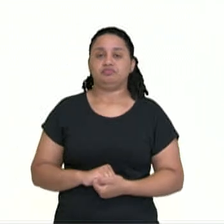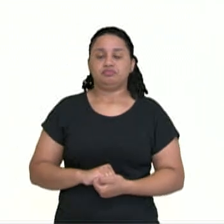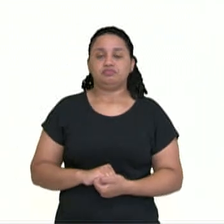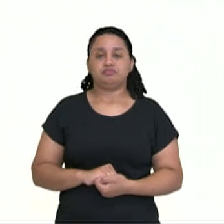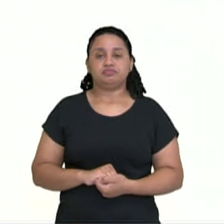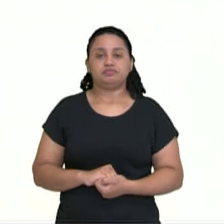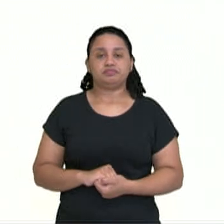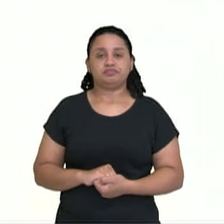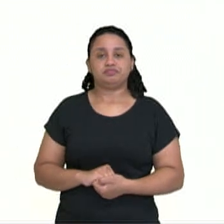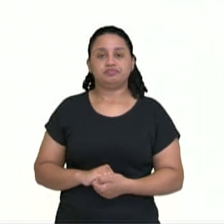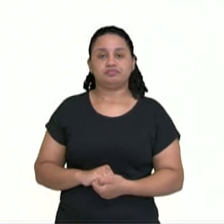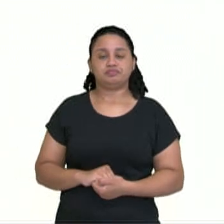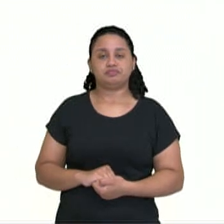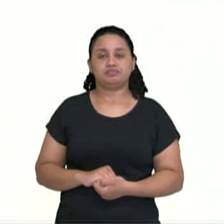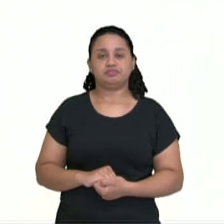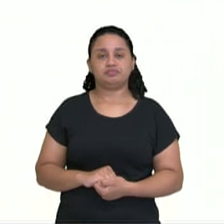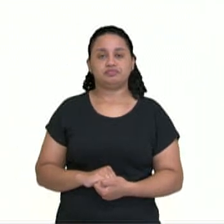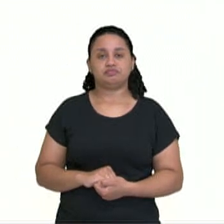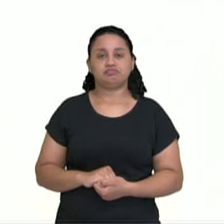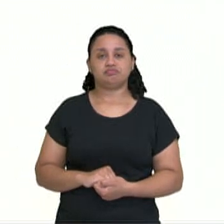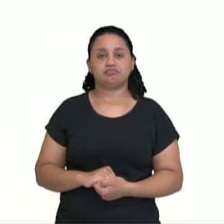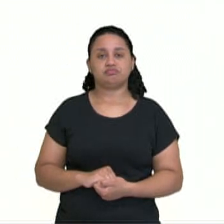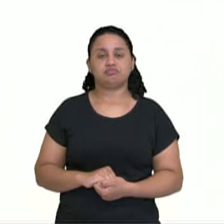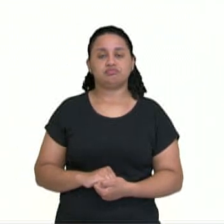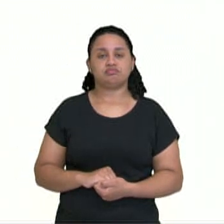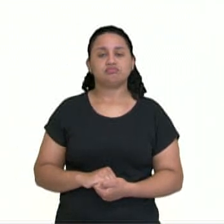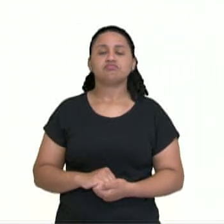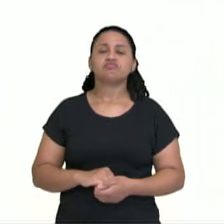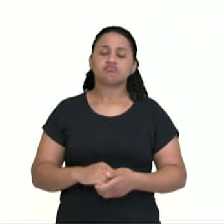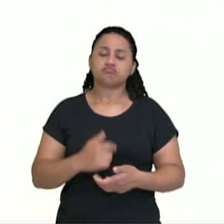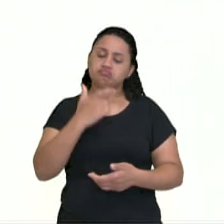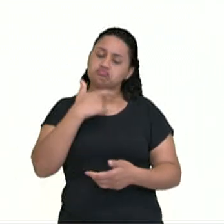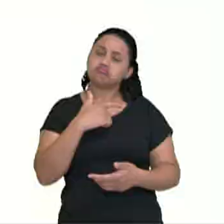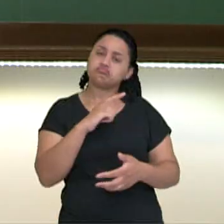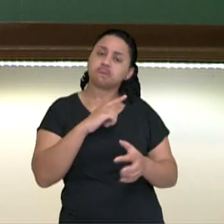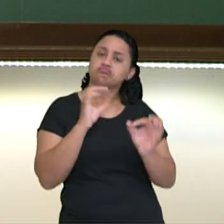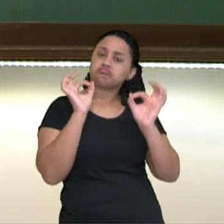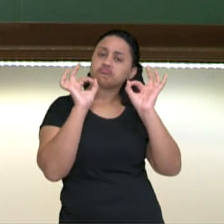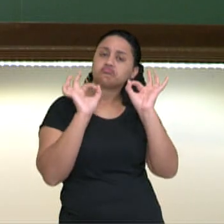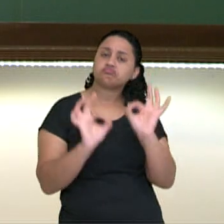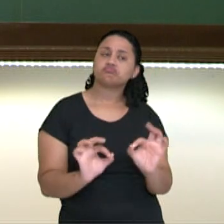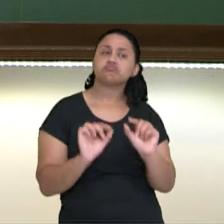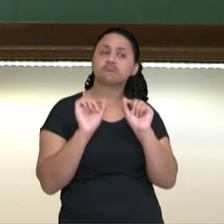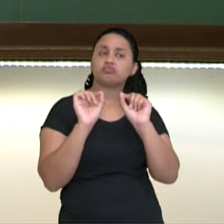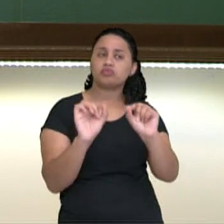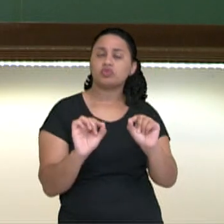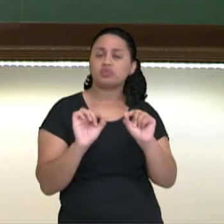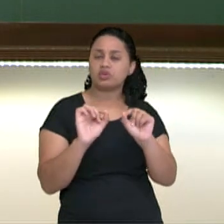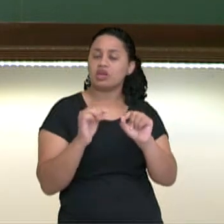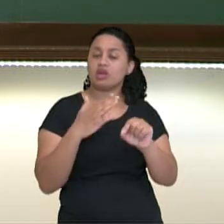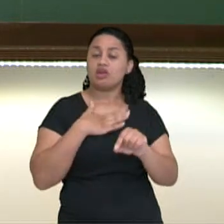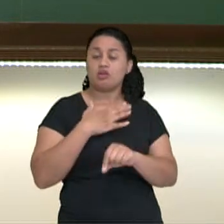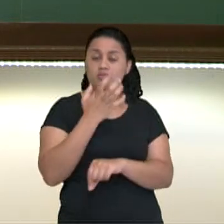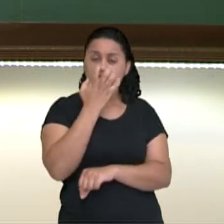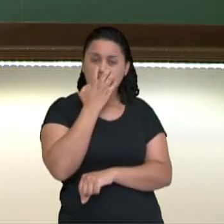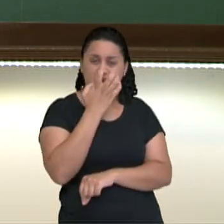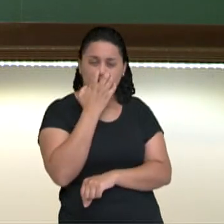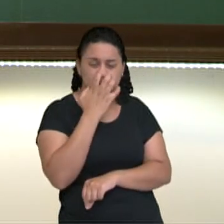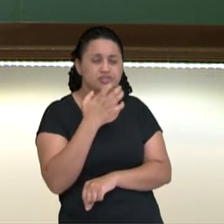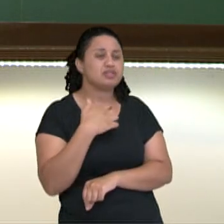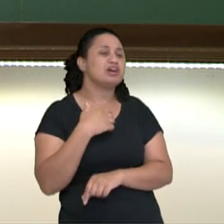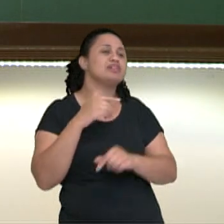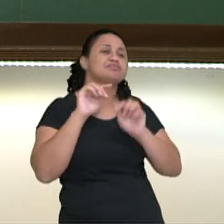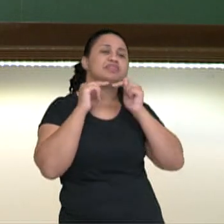laugh more than a comedy movie. Eu estou certa, ou eu tenho certeza, que o meu cachorro me faz